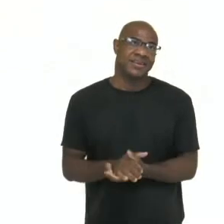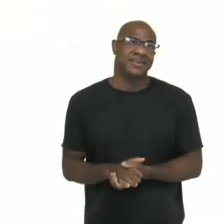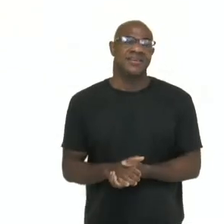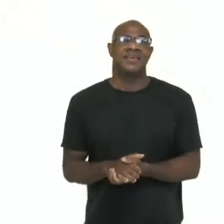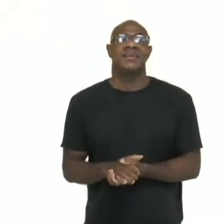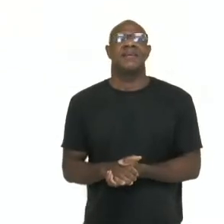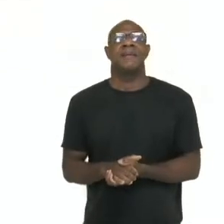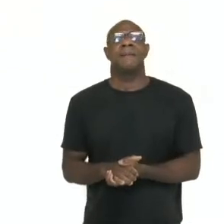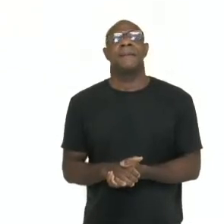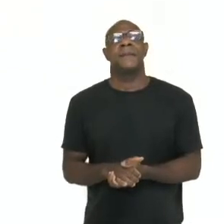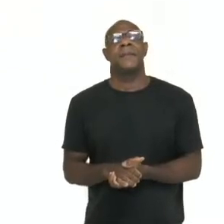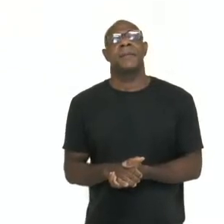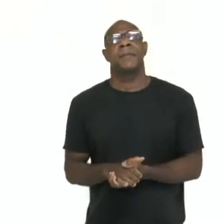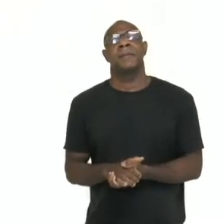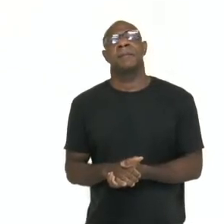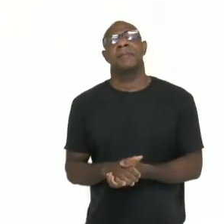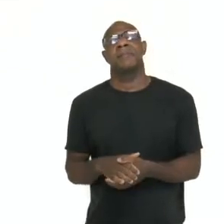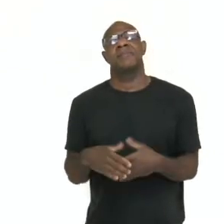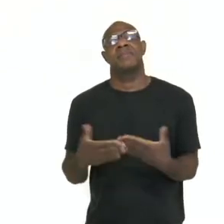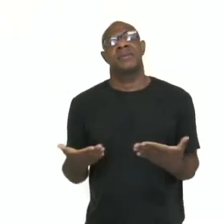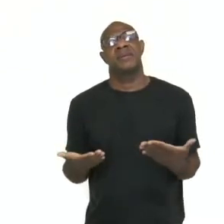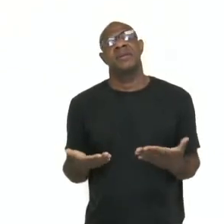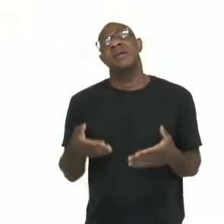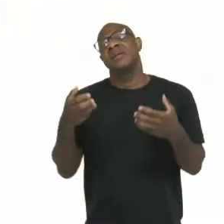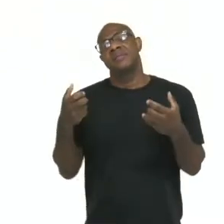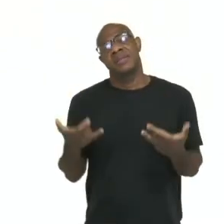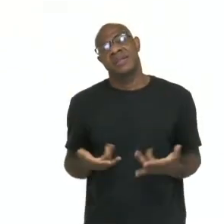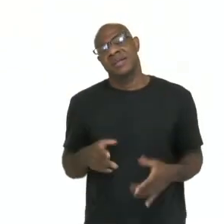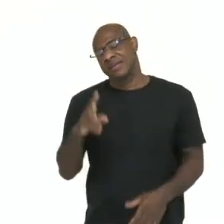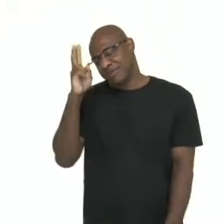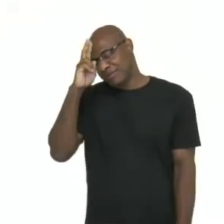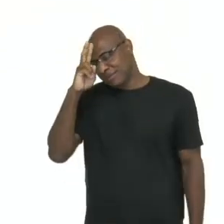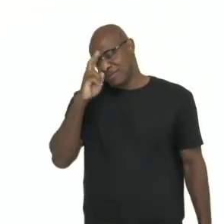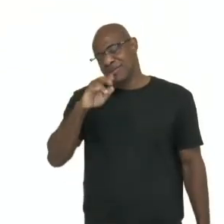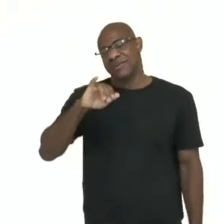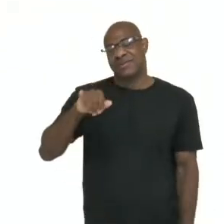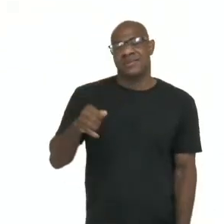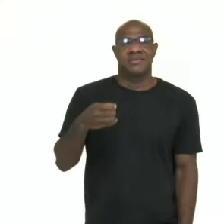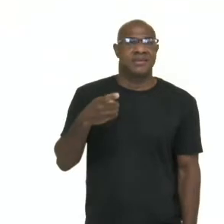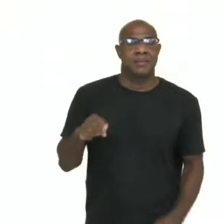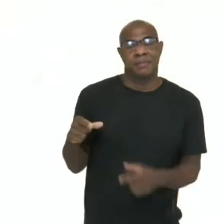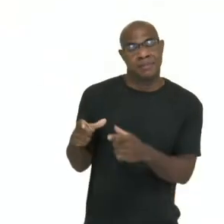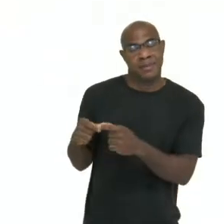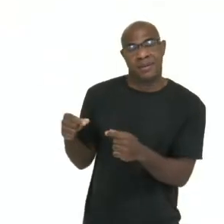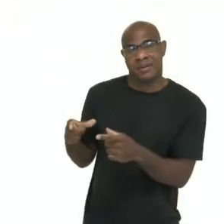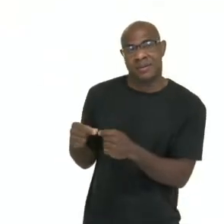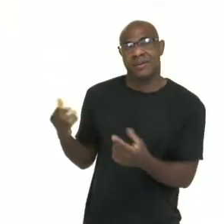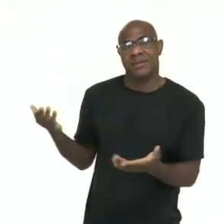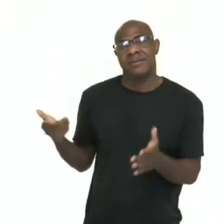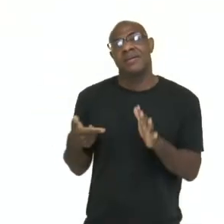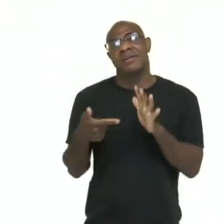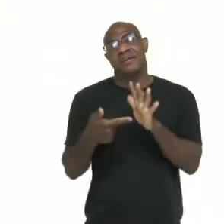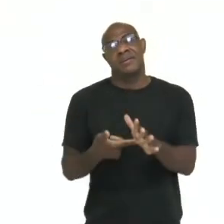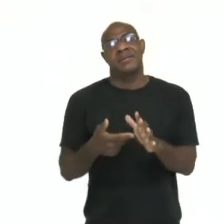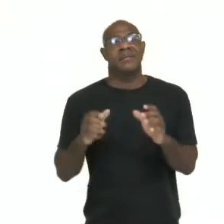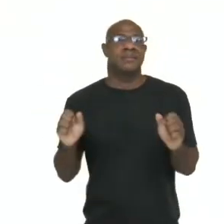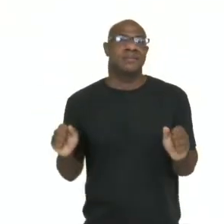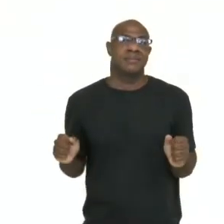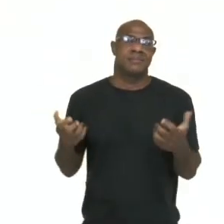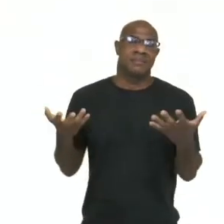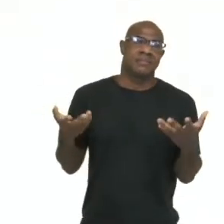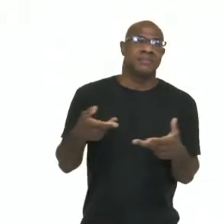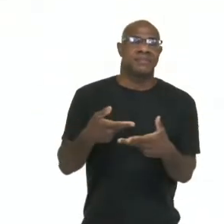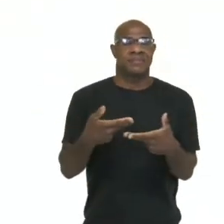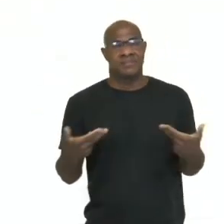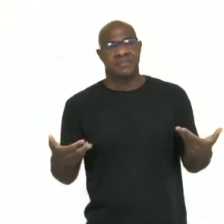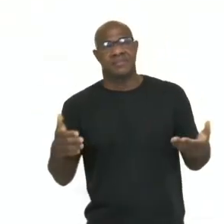Musashi, né? Era uma vez no Japão. Então eles vão contar ali a história do Japão, né? Que foi apresentado no Festara, né? Que é o